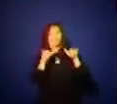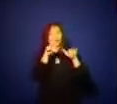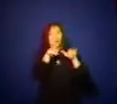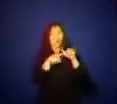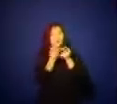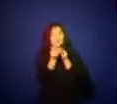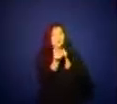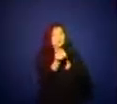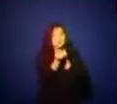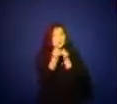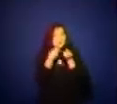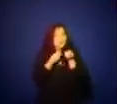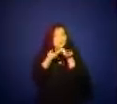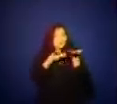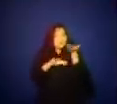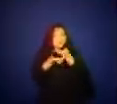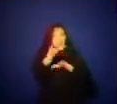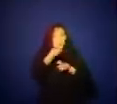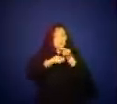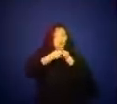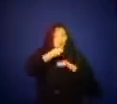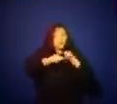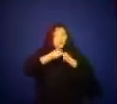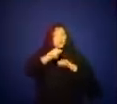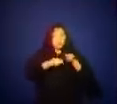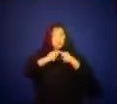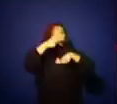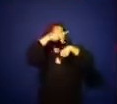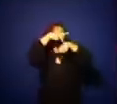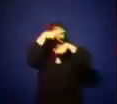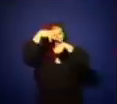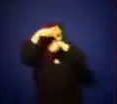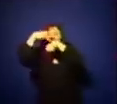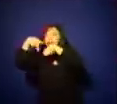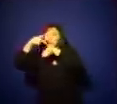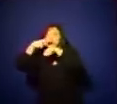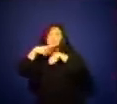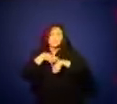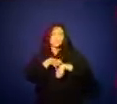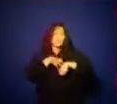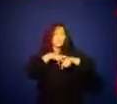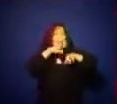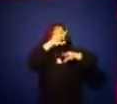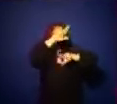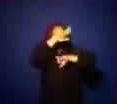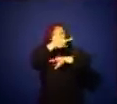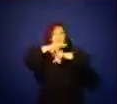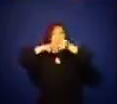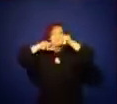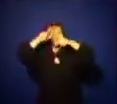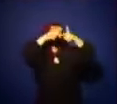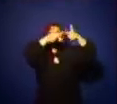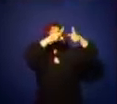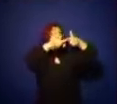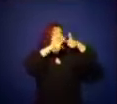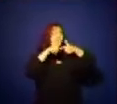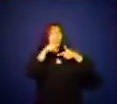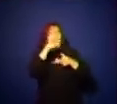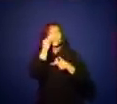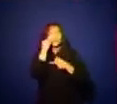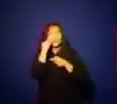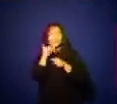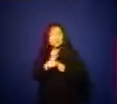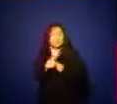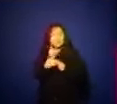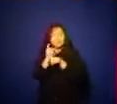pedacinhos de histórias diferentes de países diferentes situações diferentes que são totalmente diferentes do Brasil tentam encaixar coisas que são heterogêneas